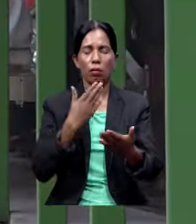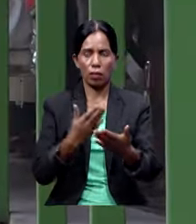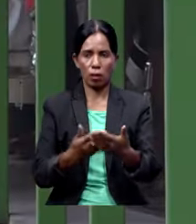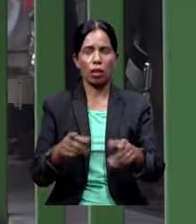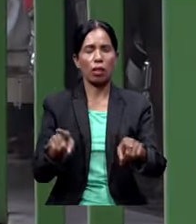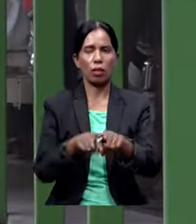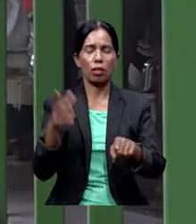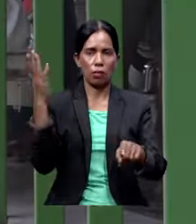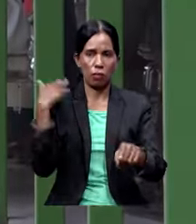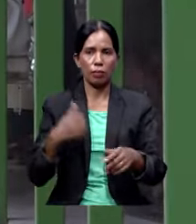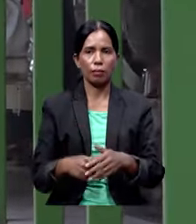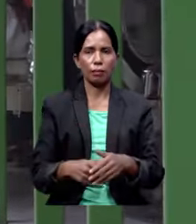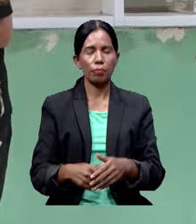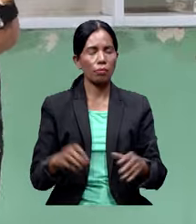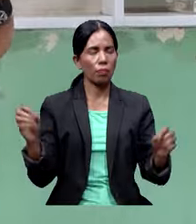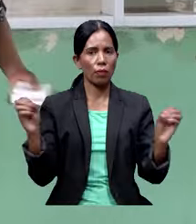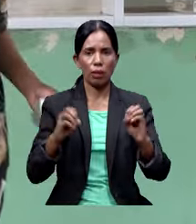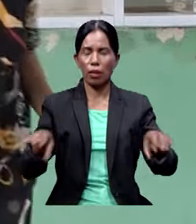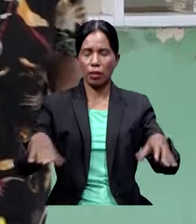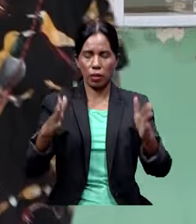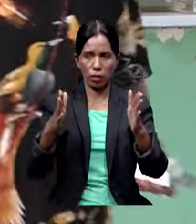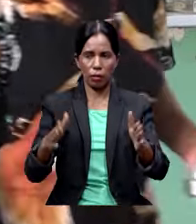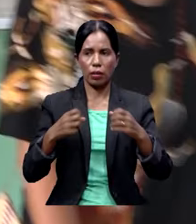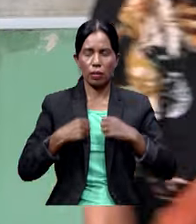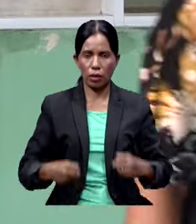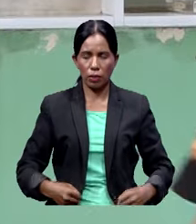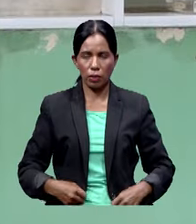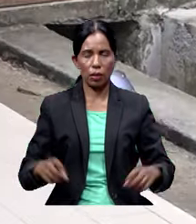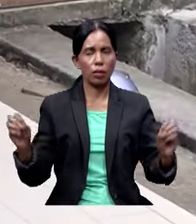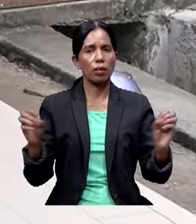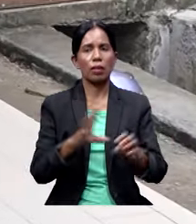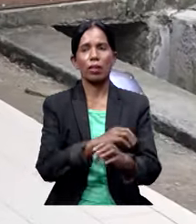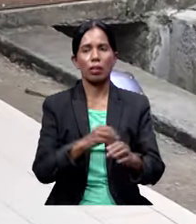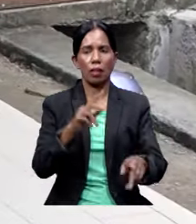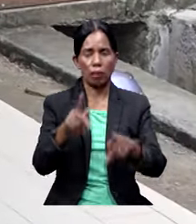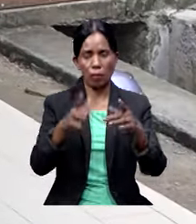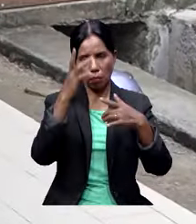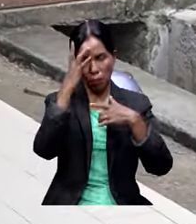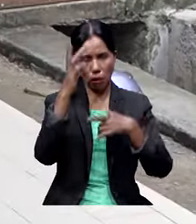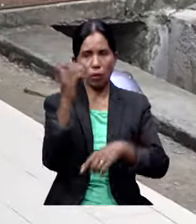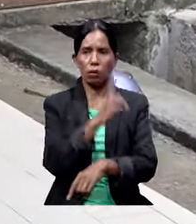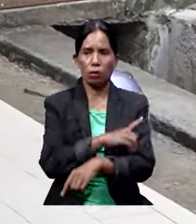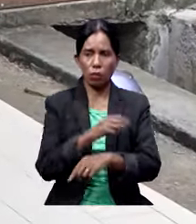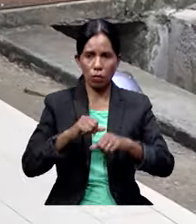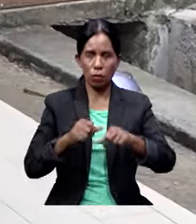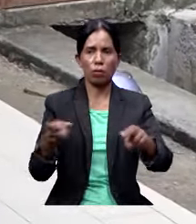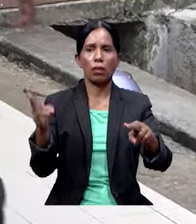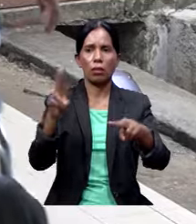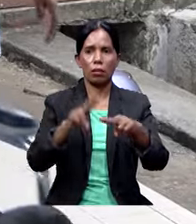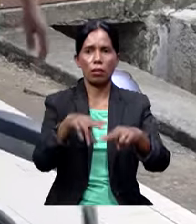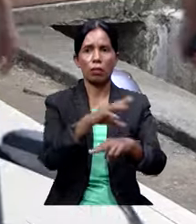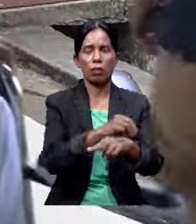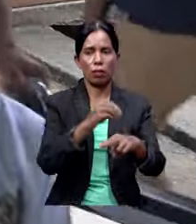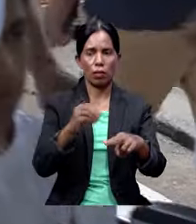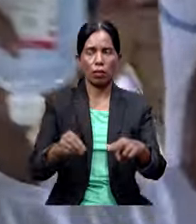antes. Tambah ho menos pessoal saúde sira, la equilibro ho total paciente nebe cada lorum continua aumenta,